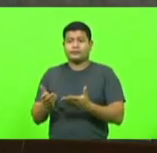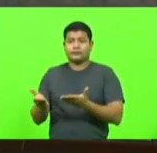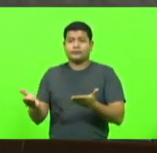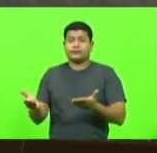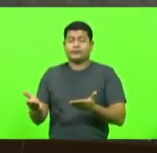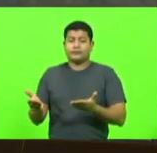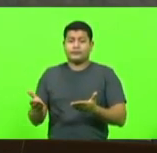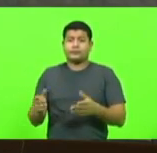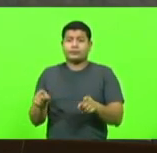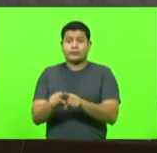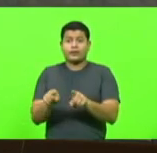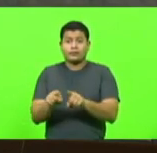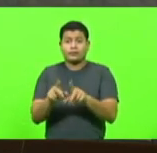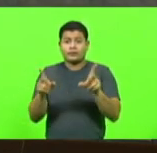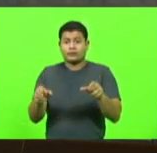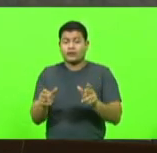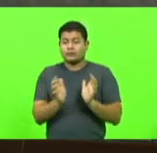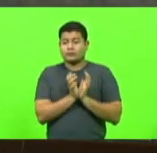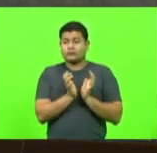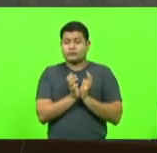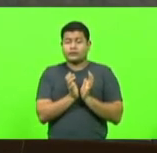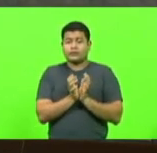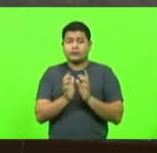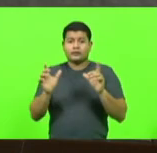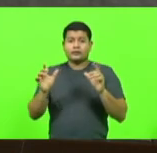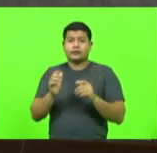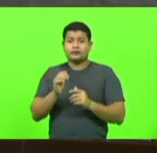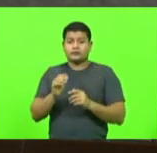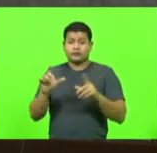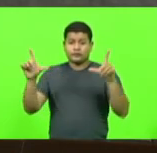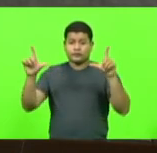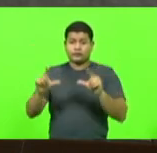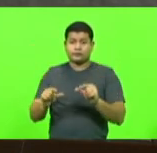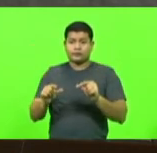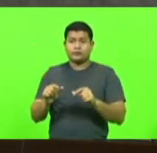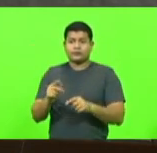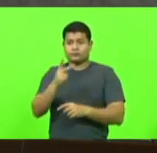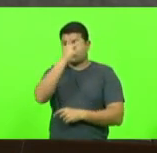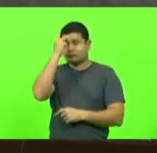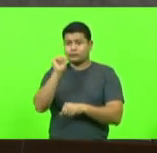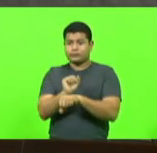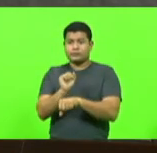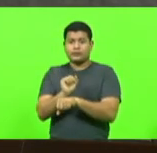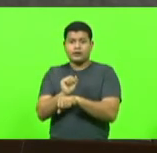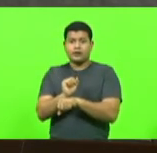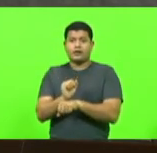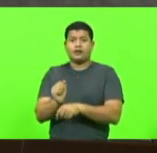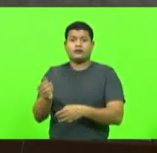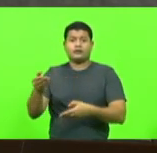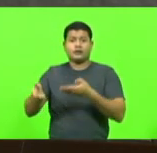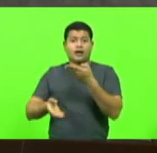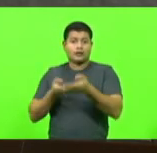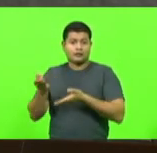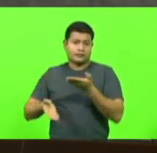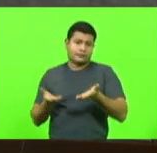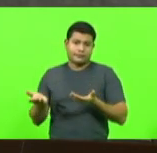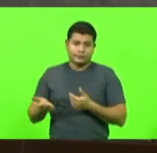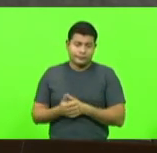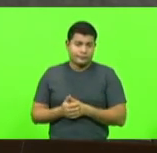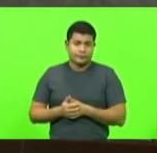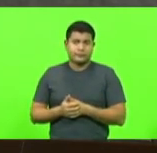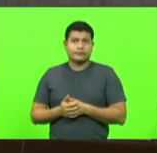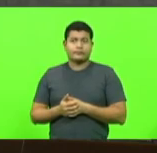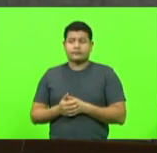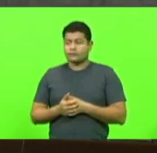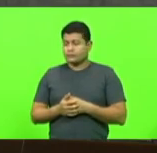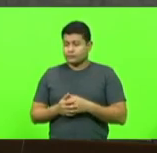a demanda das APAES. A Simone de Jaraguá falou, né, o crescente número de procura de